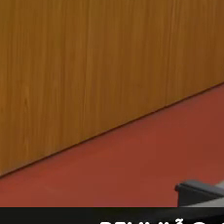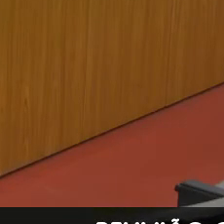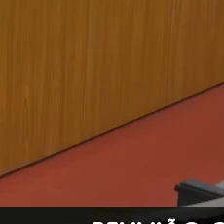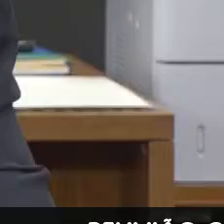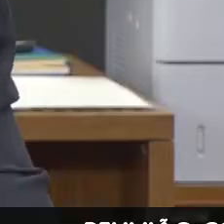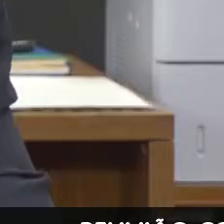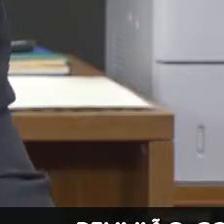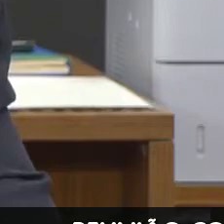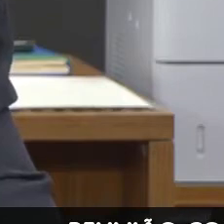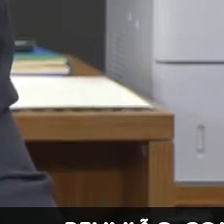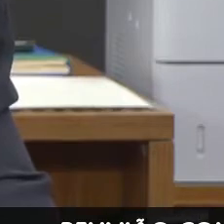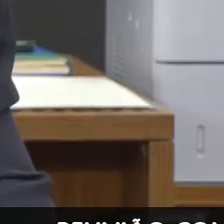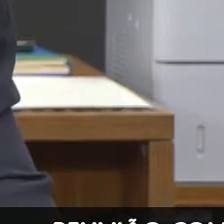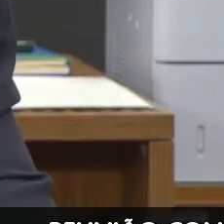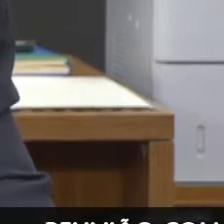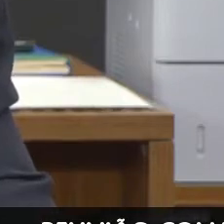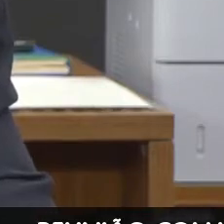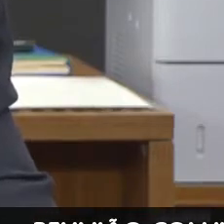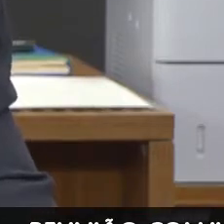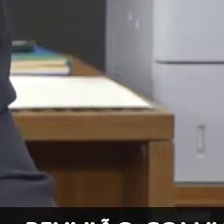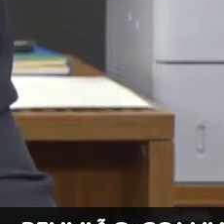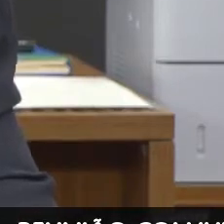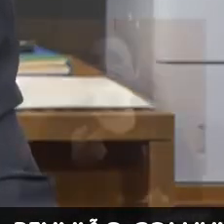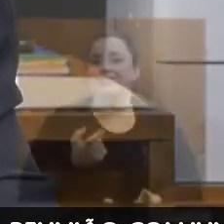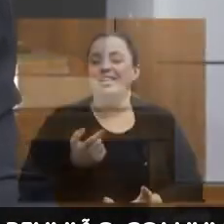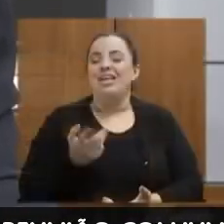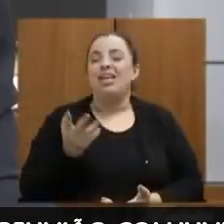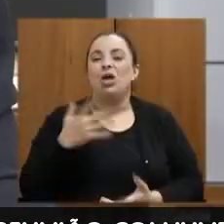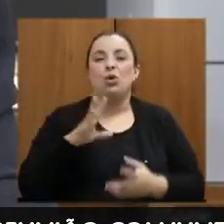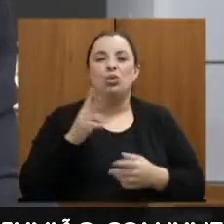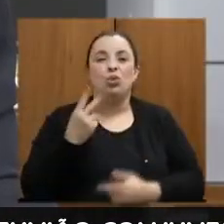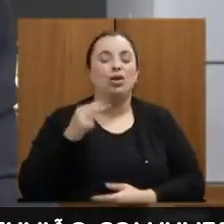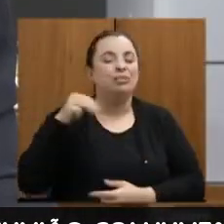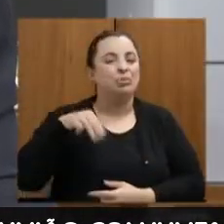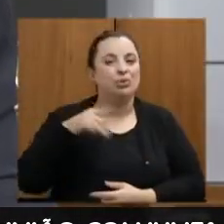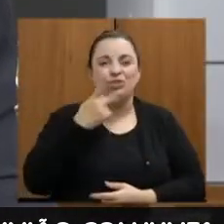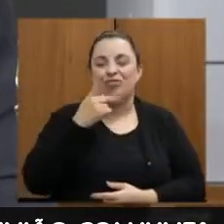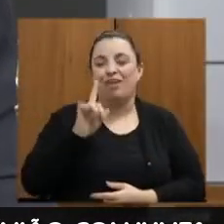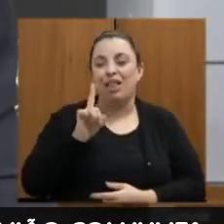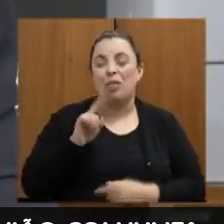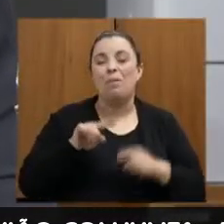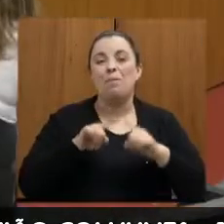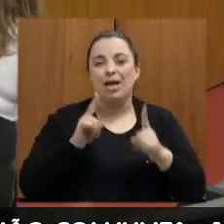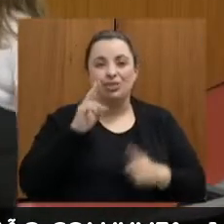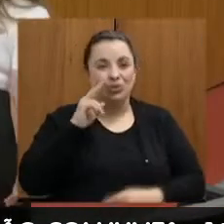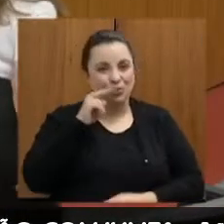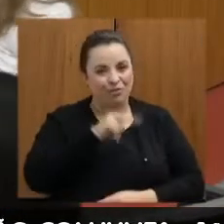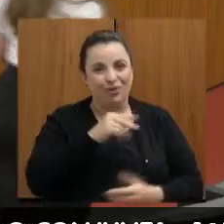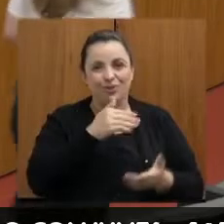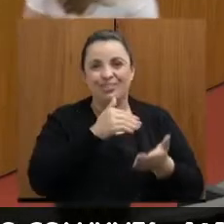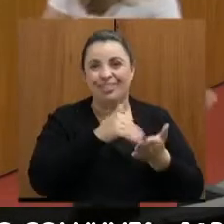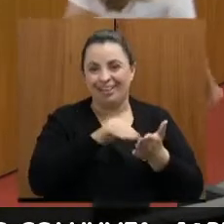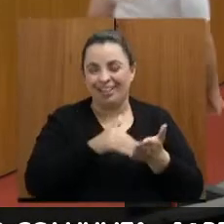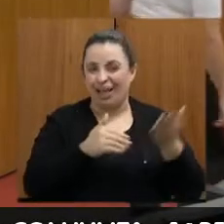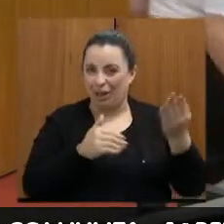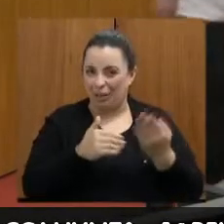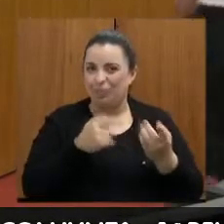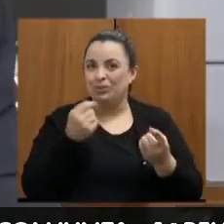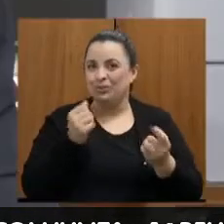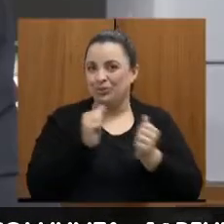de infraestrutura que a gente faz um pedido para ele tem que levantar mas é o seguinte